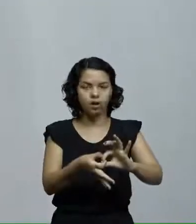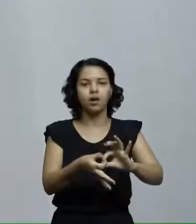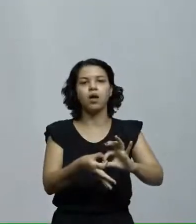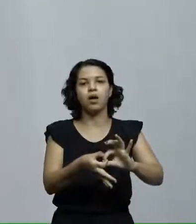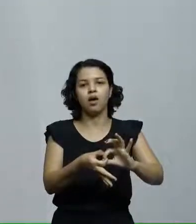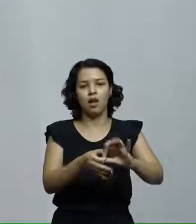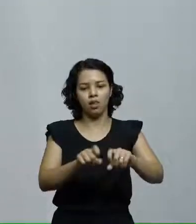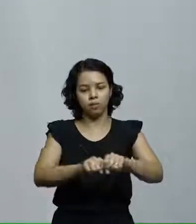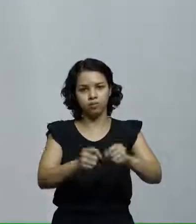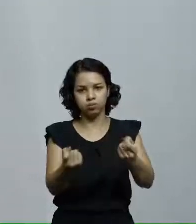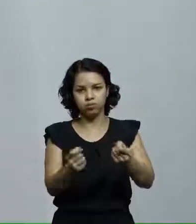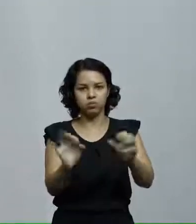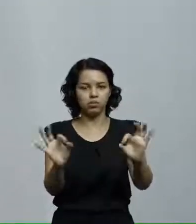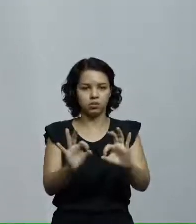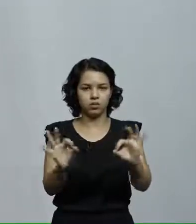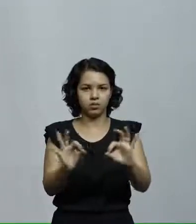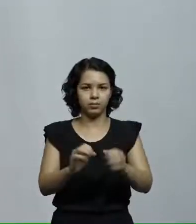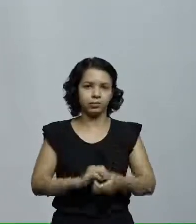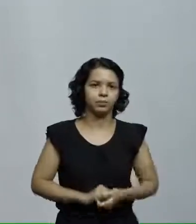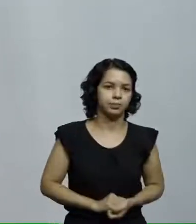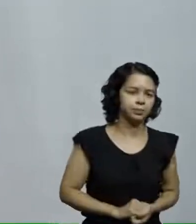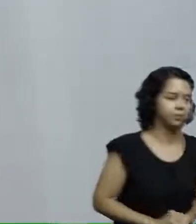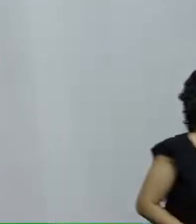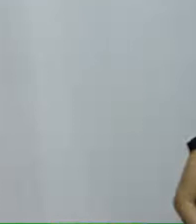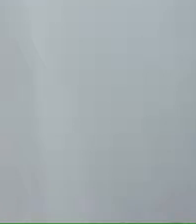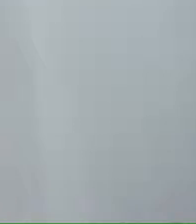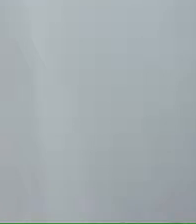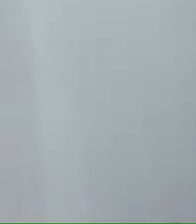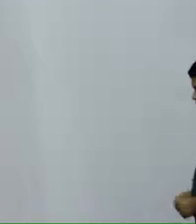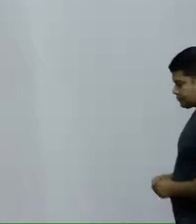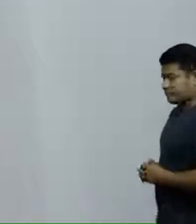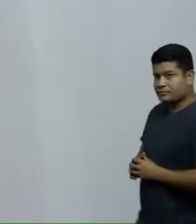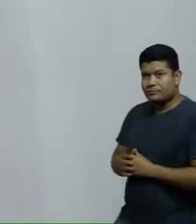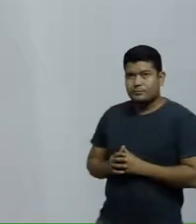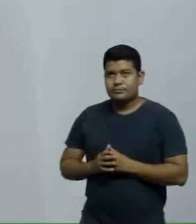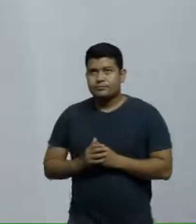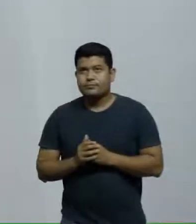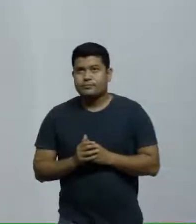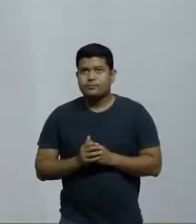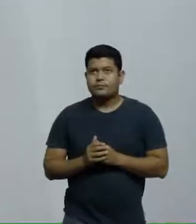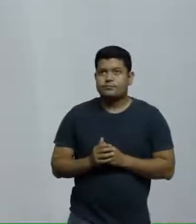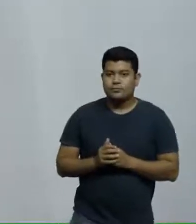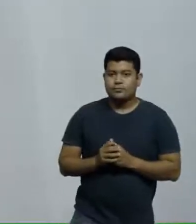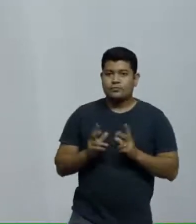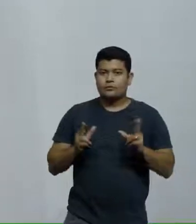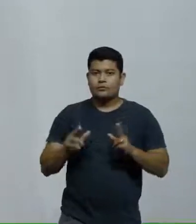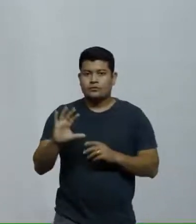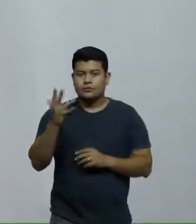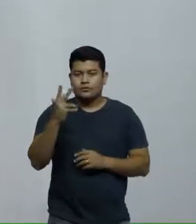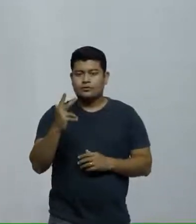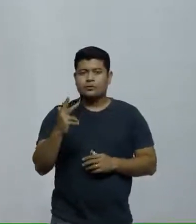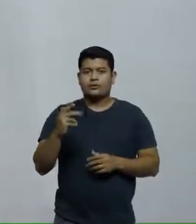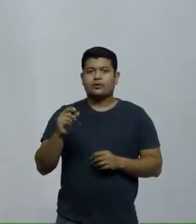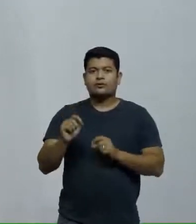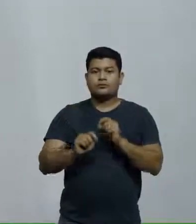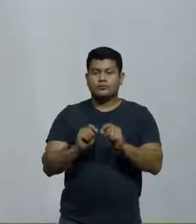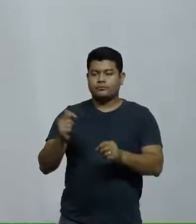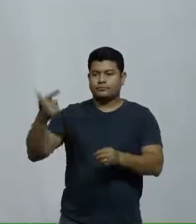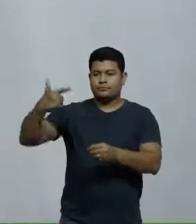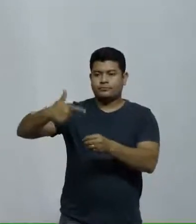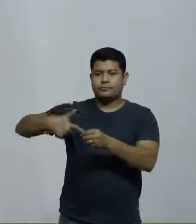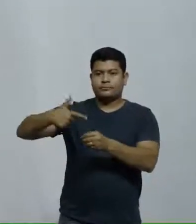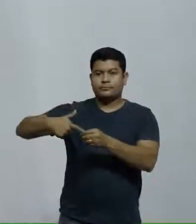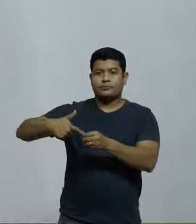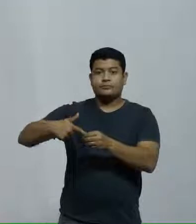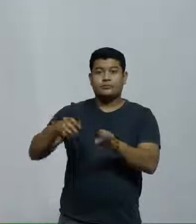prazo desse um ano. Da mesma maneira, isso é feito com as bombas de combustíveis. Da mesma forma, isso é feito com os radares.